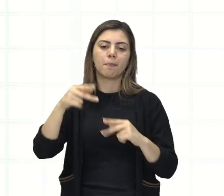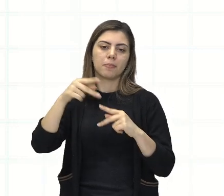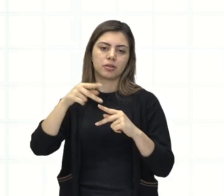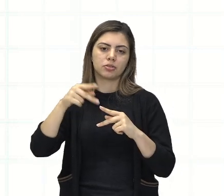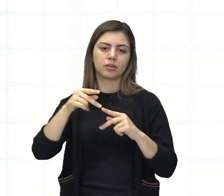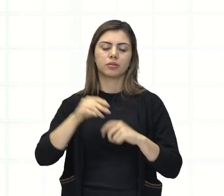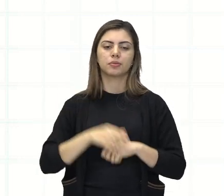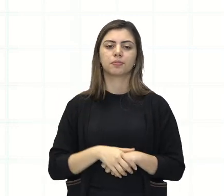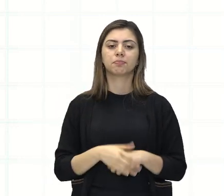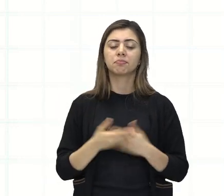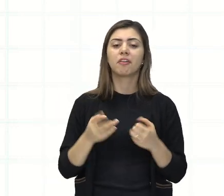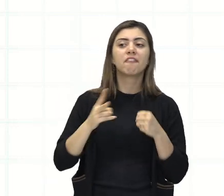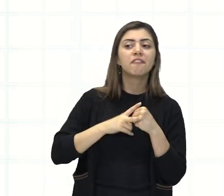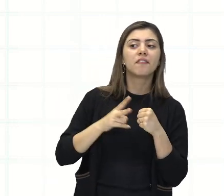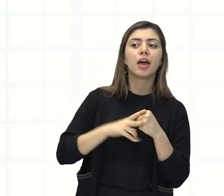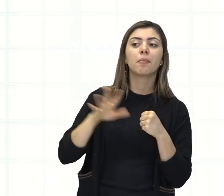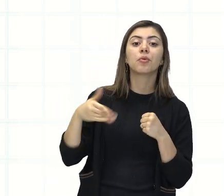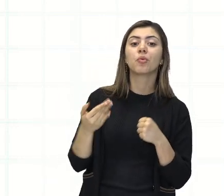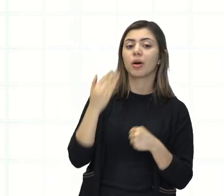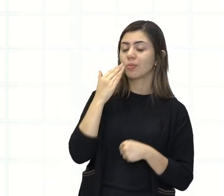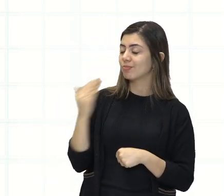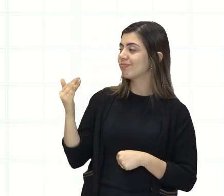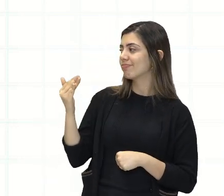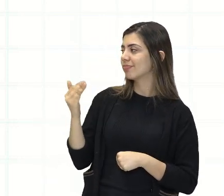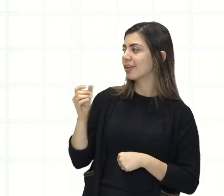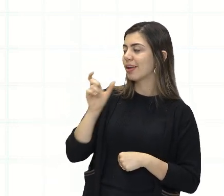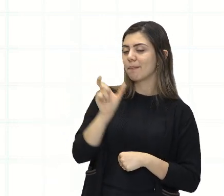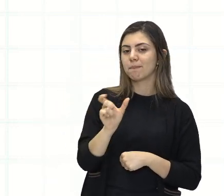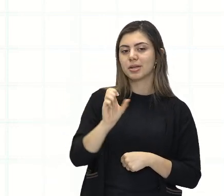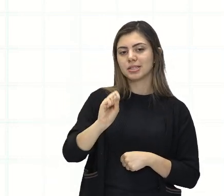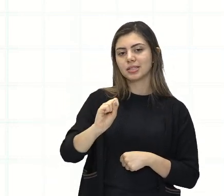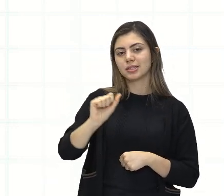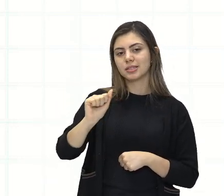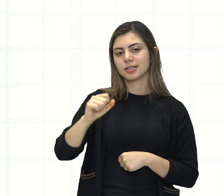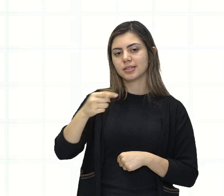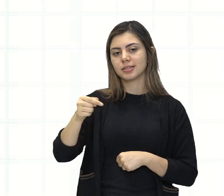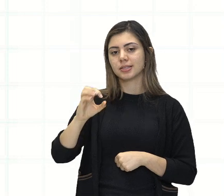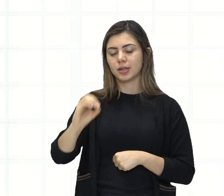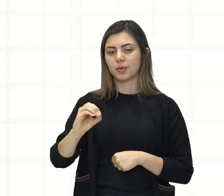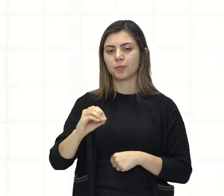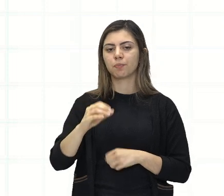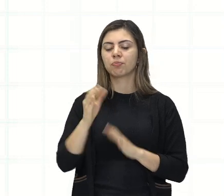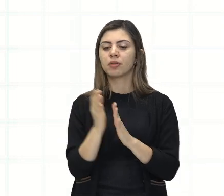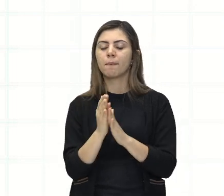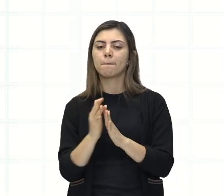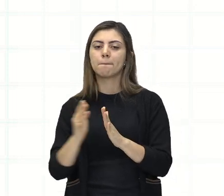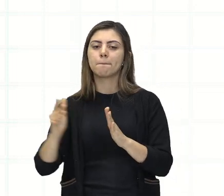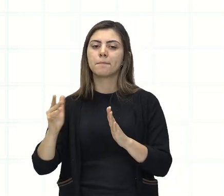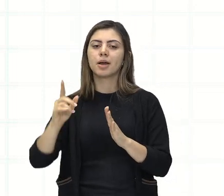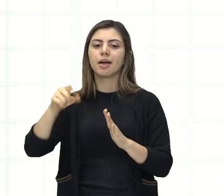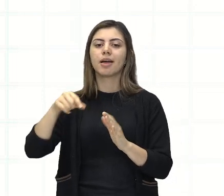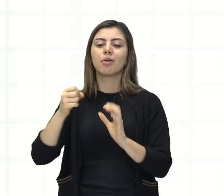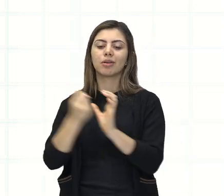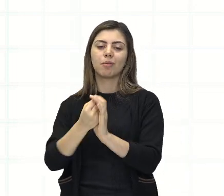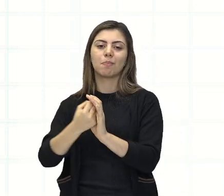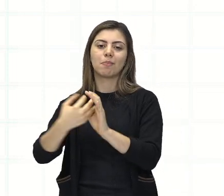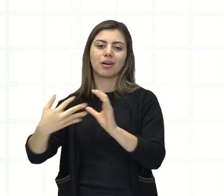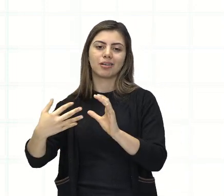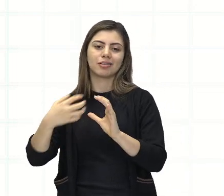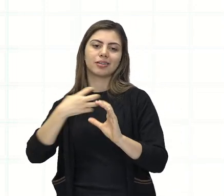Cadê o verbo, professora? Tá aqui. Isso daqui é uma qualidade, é